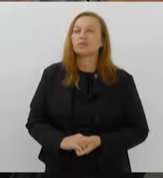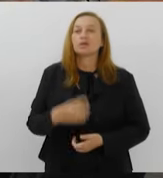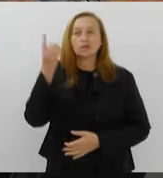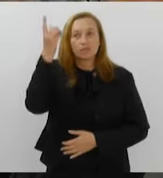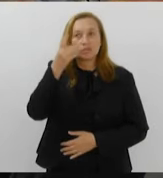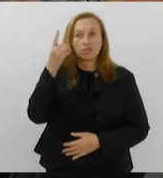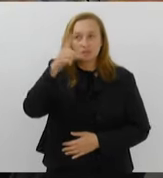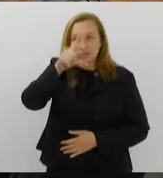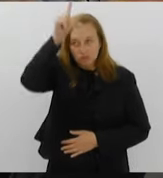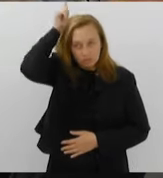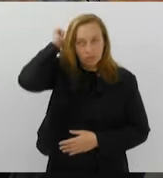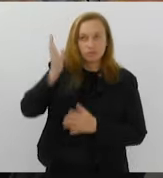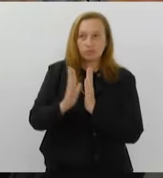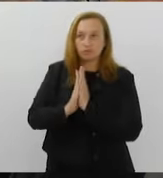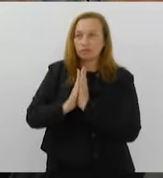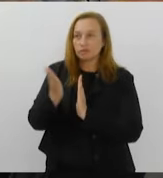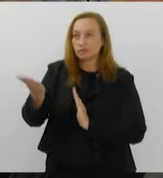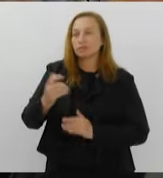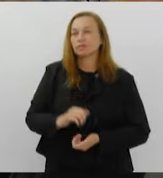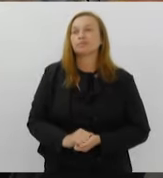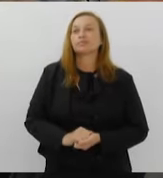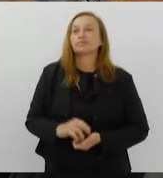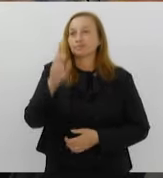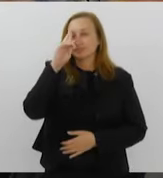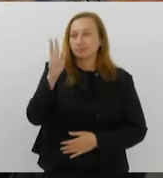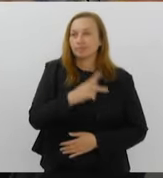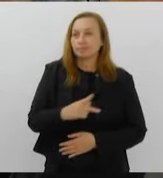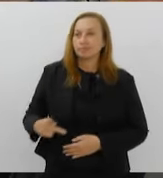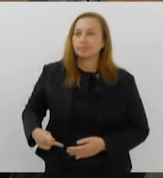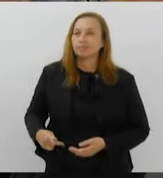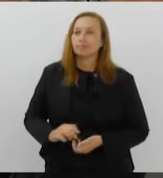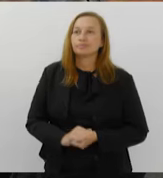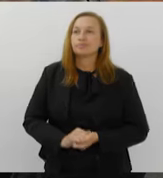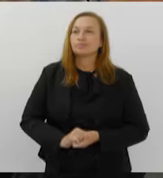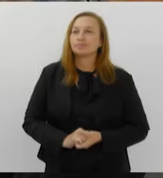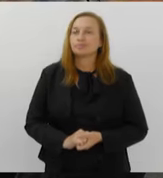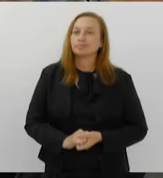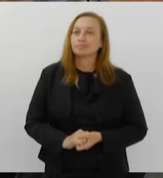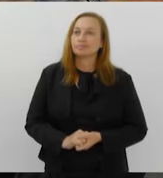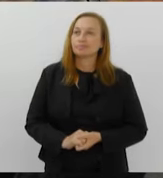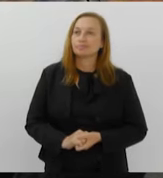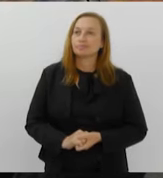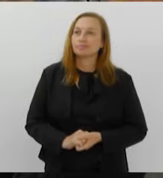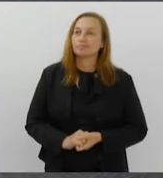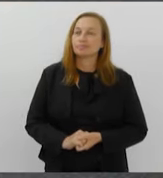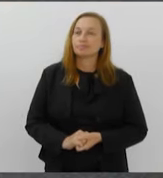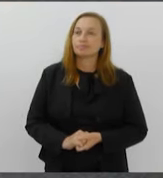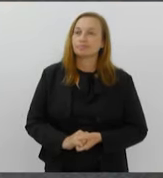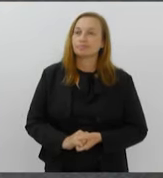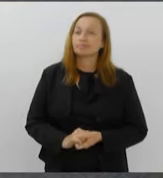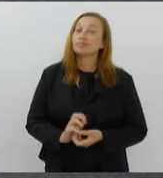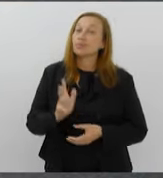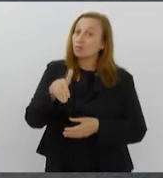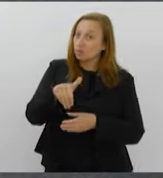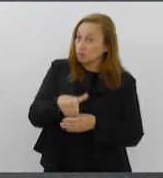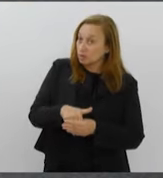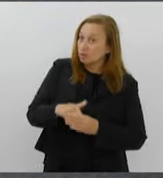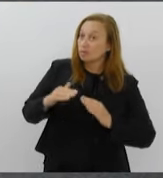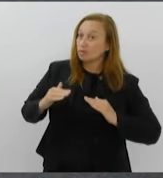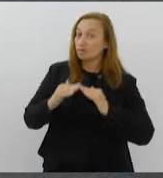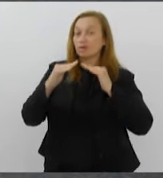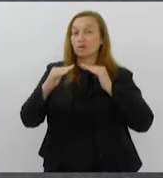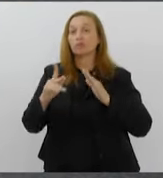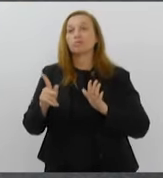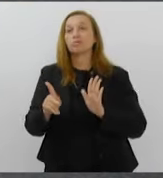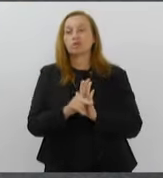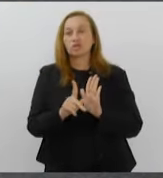Deputado Luiz Paulo, por favor. Presidente, eu estou votando favorável ao projeto,